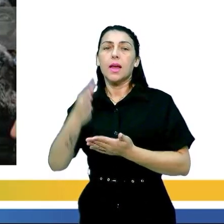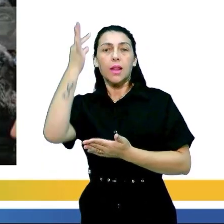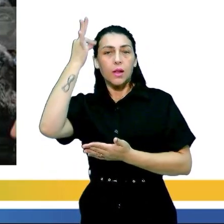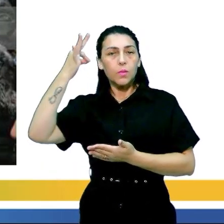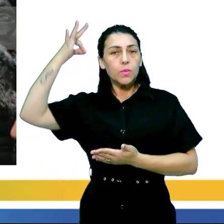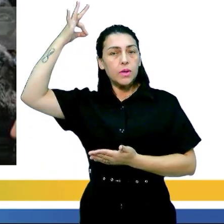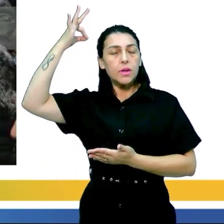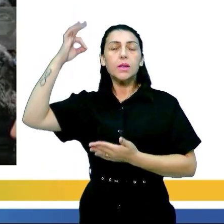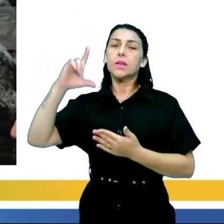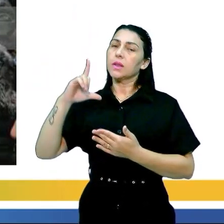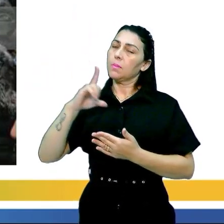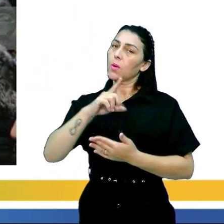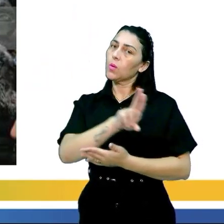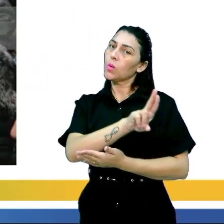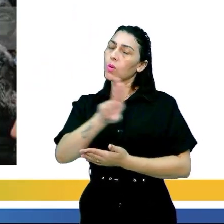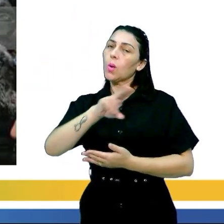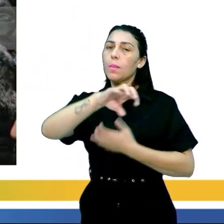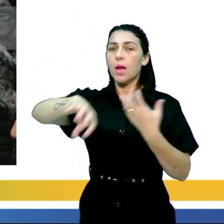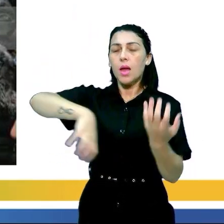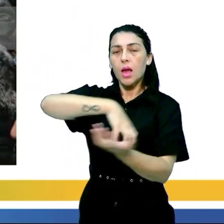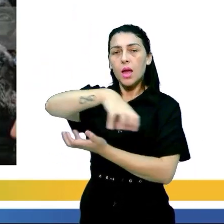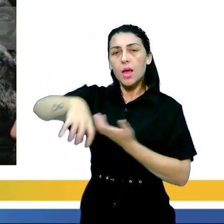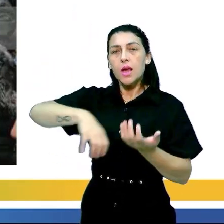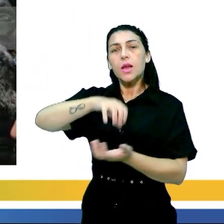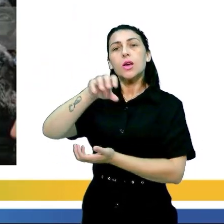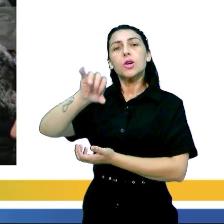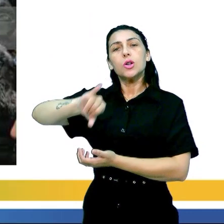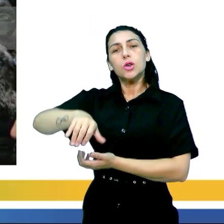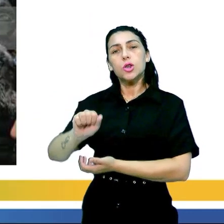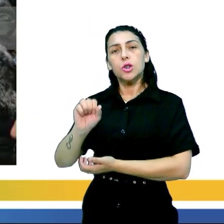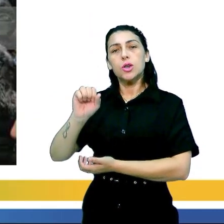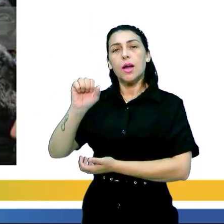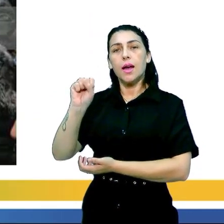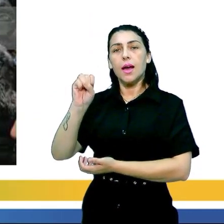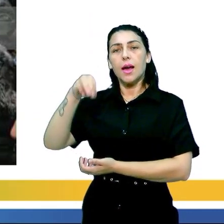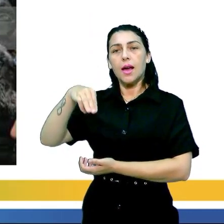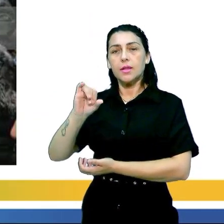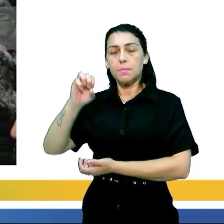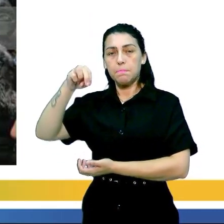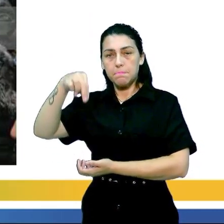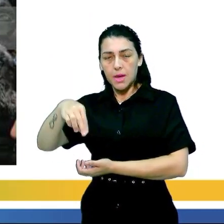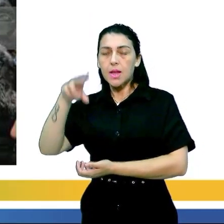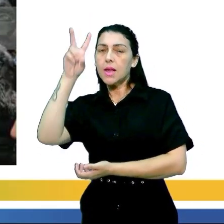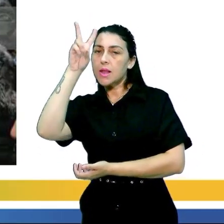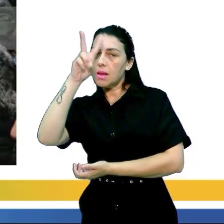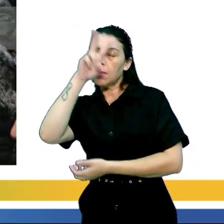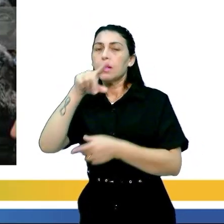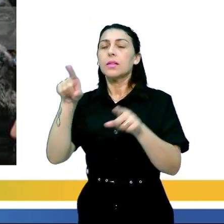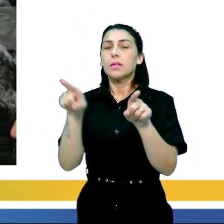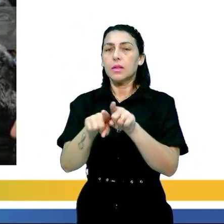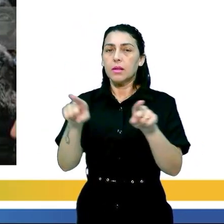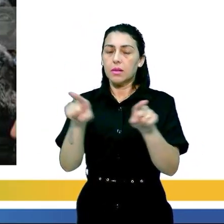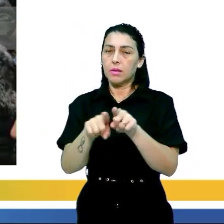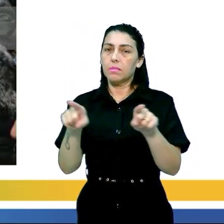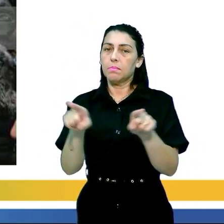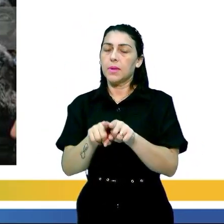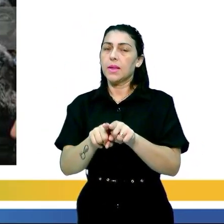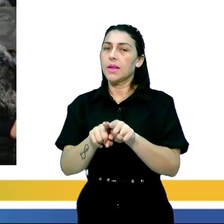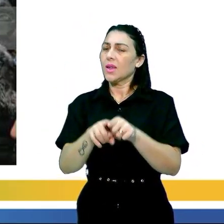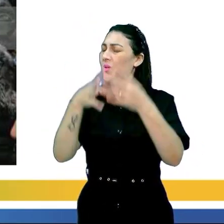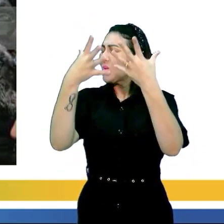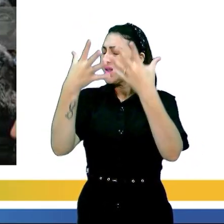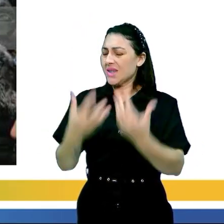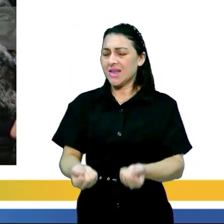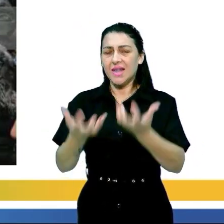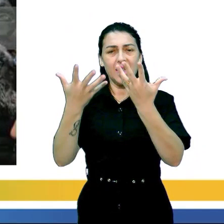ela também recebeu o nome de Revolução de Jasmim, tá? Só lembrando também que o descontentamento